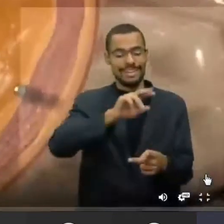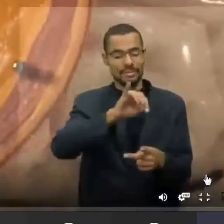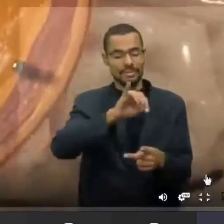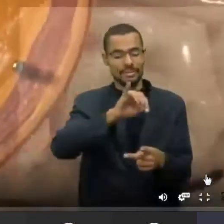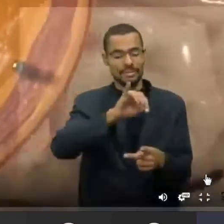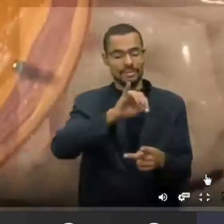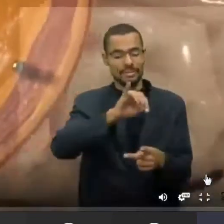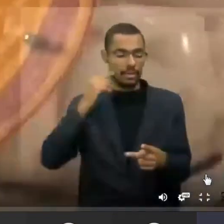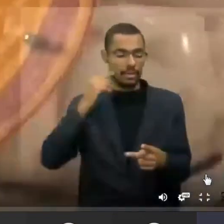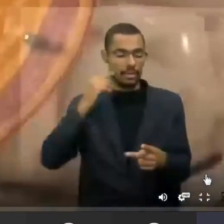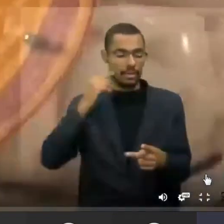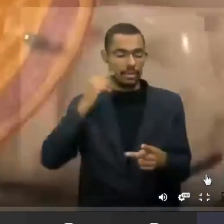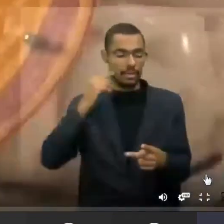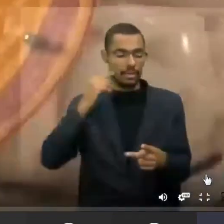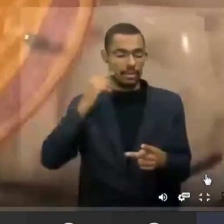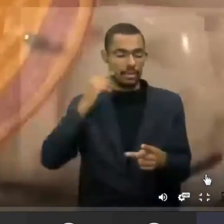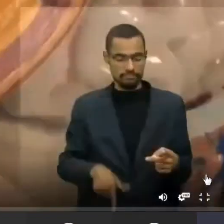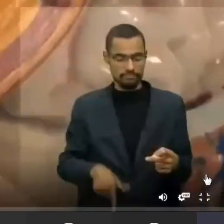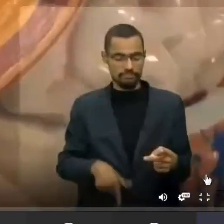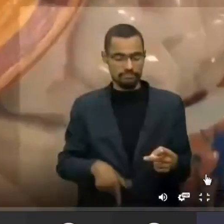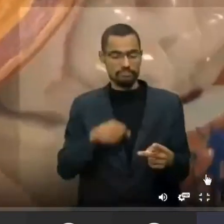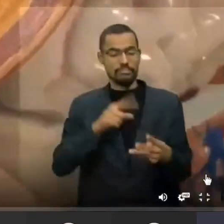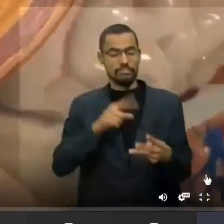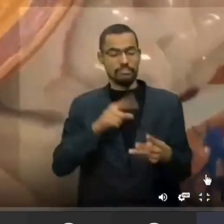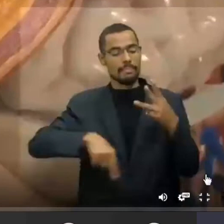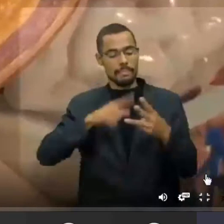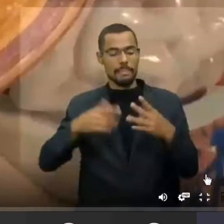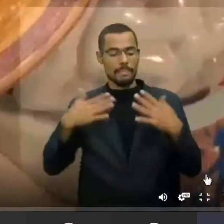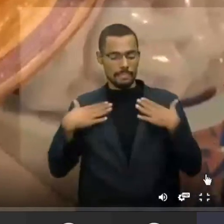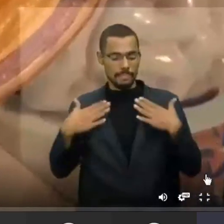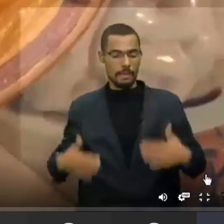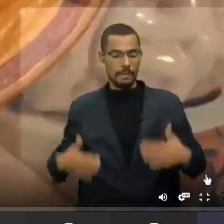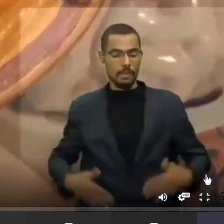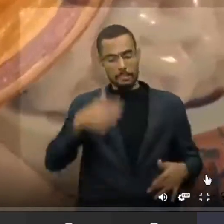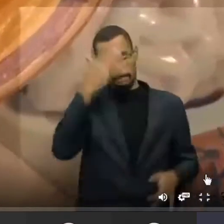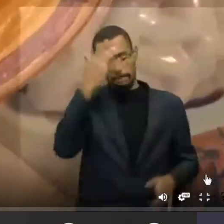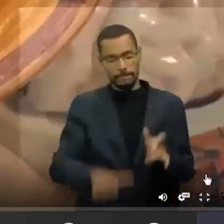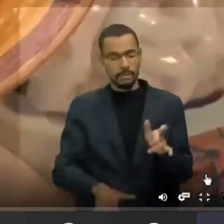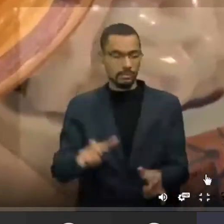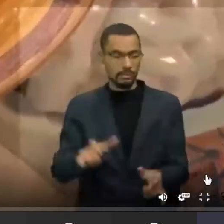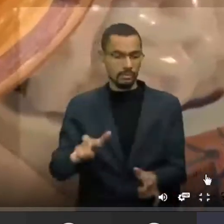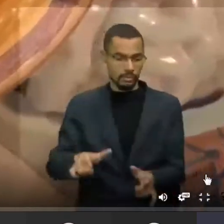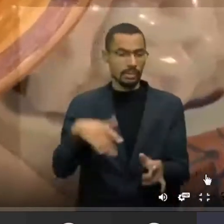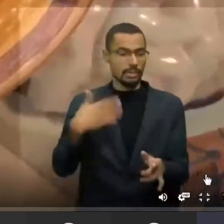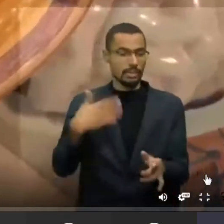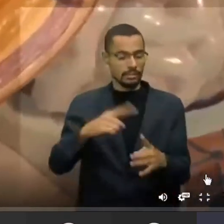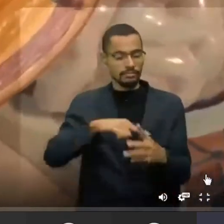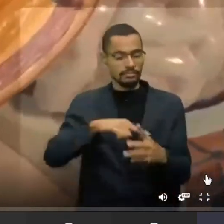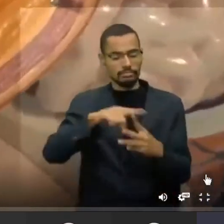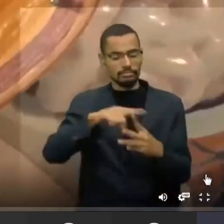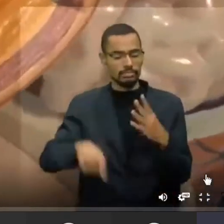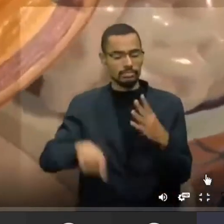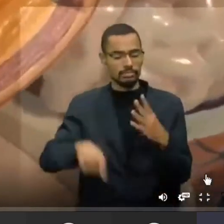próximo do esôfago, e o corpo do estômago. Então, ali, essa porção final